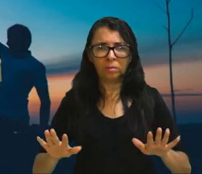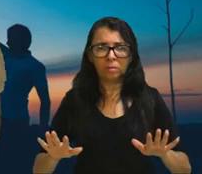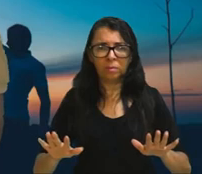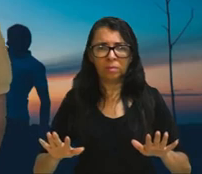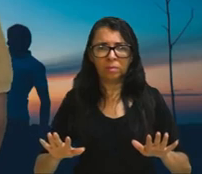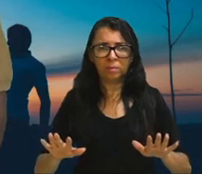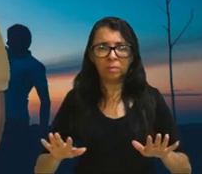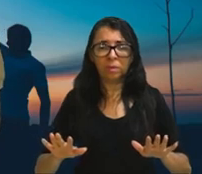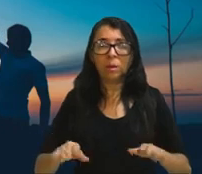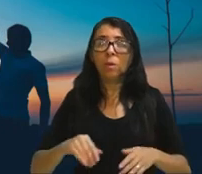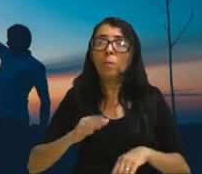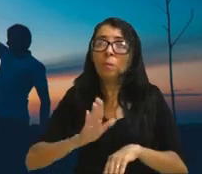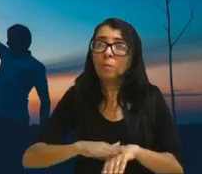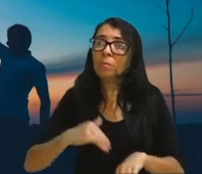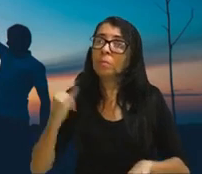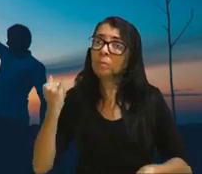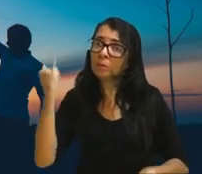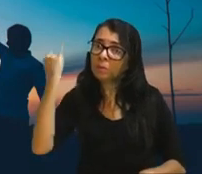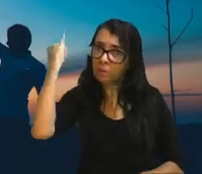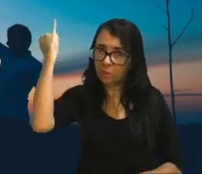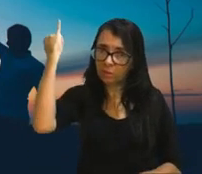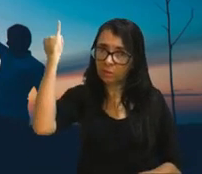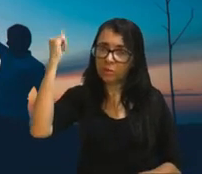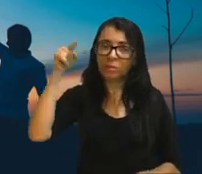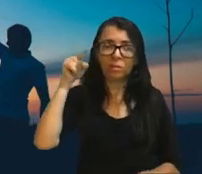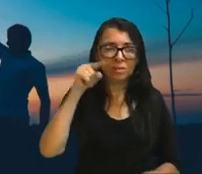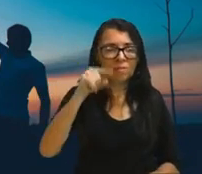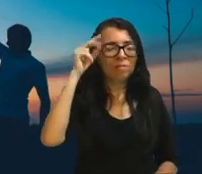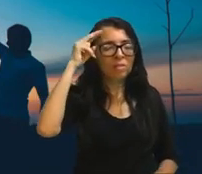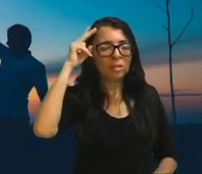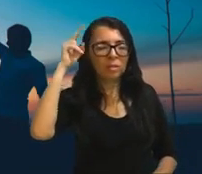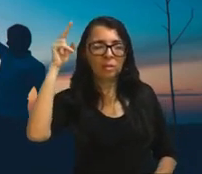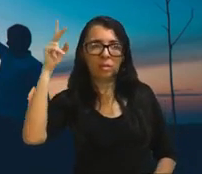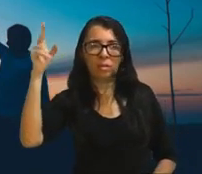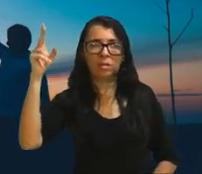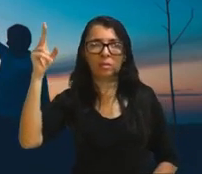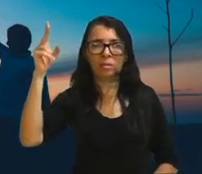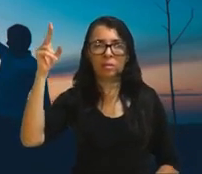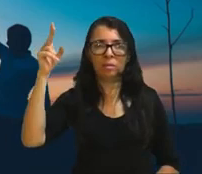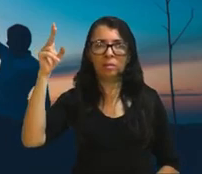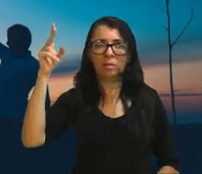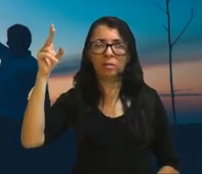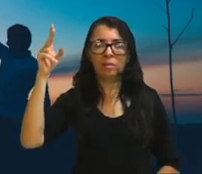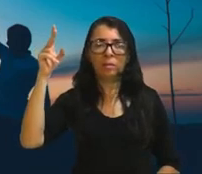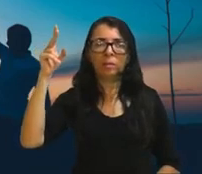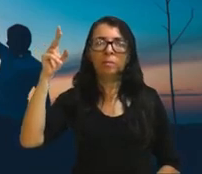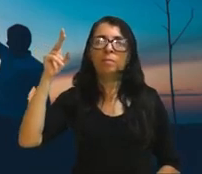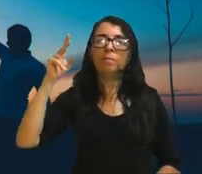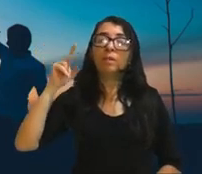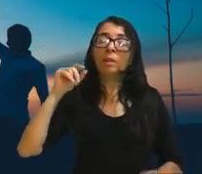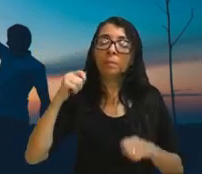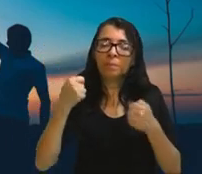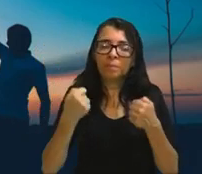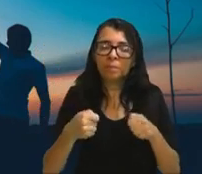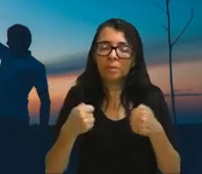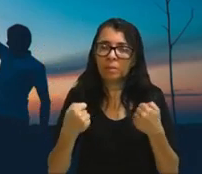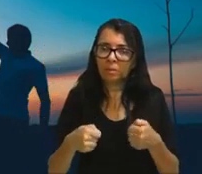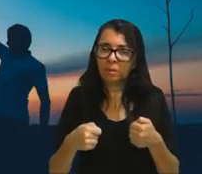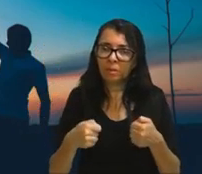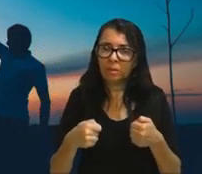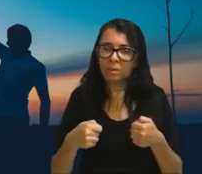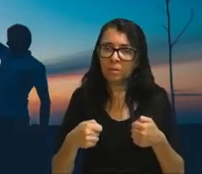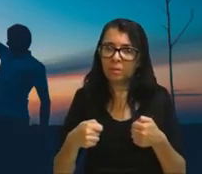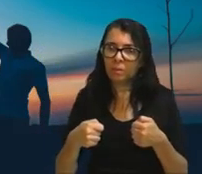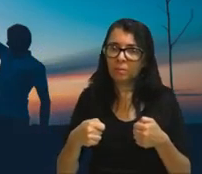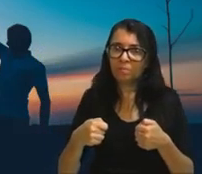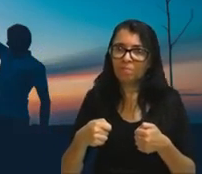nós chamamos um construtor, ele, lógico, vai olhar e vai assim, olha, eu vou fazer, mas eu vou ter que tirar